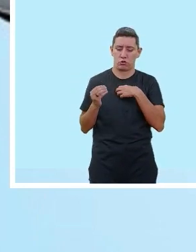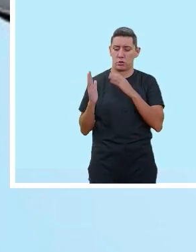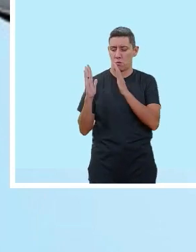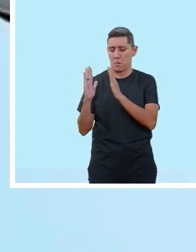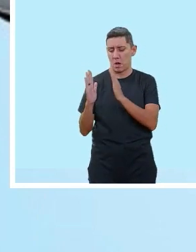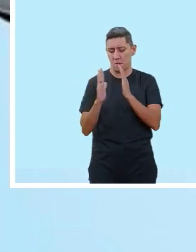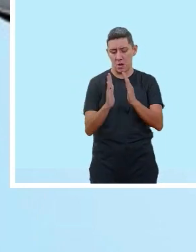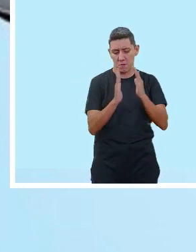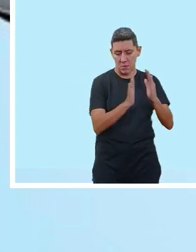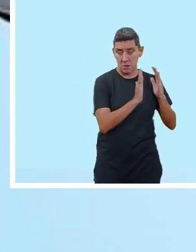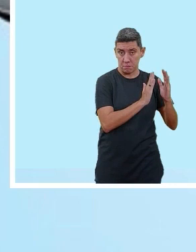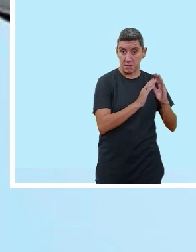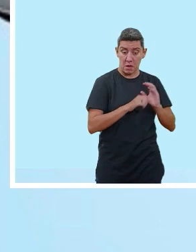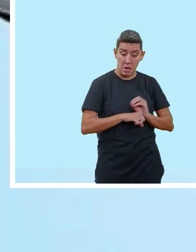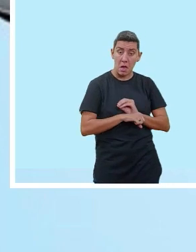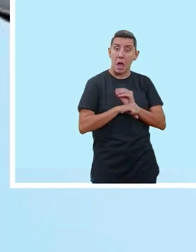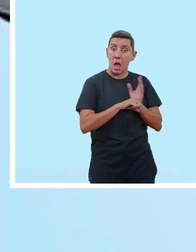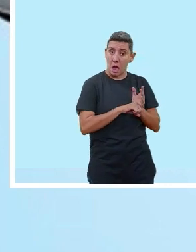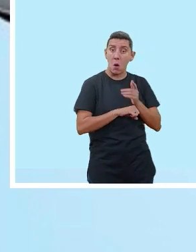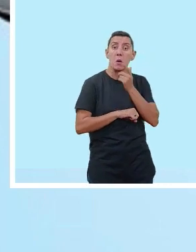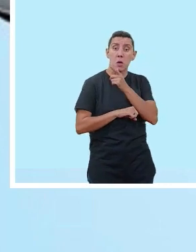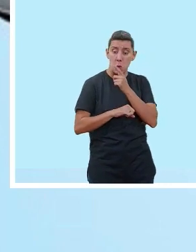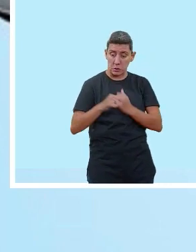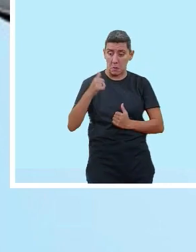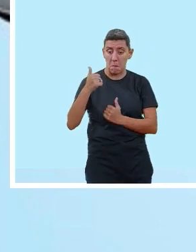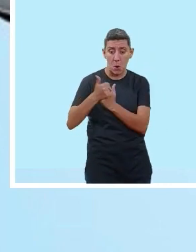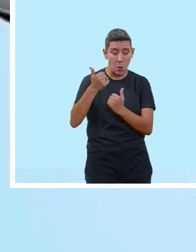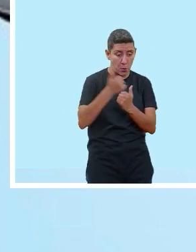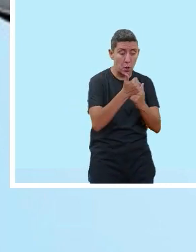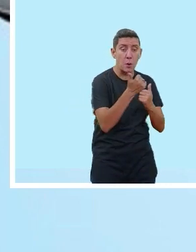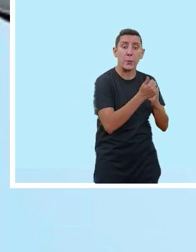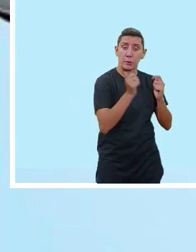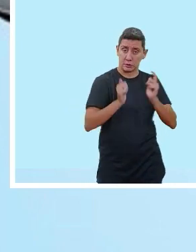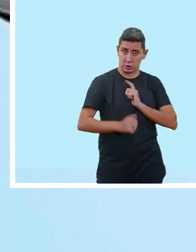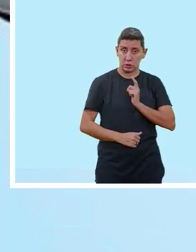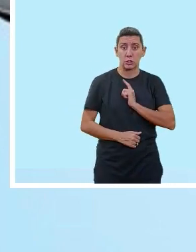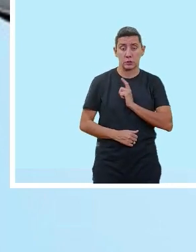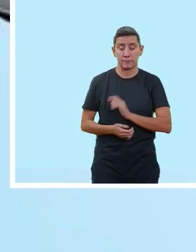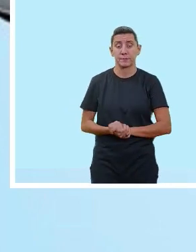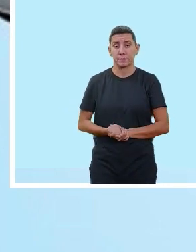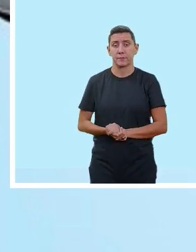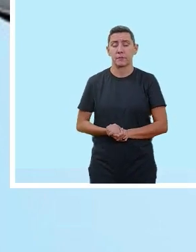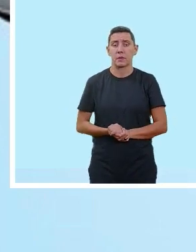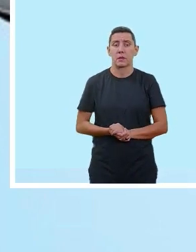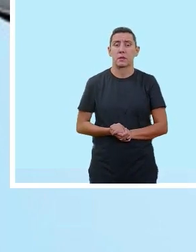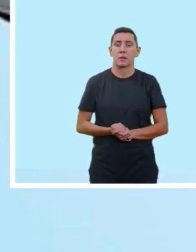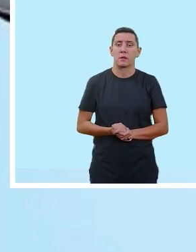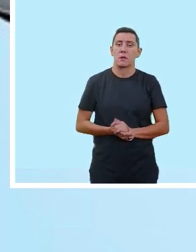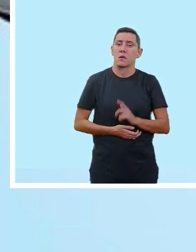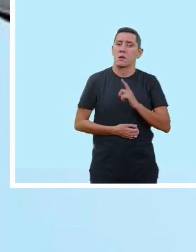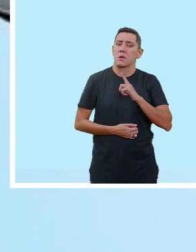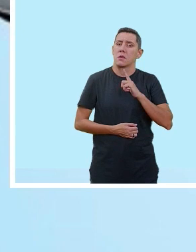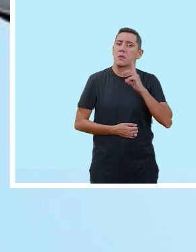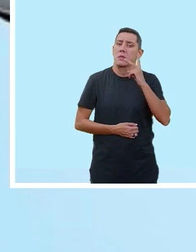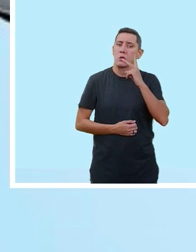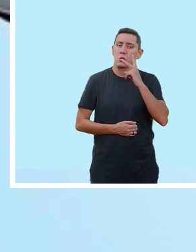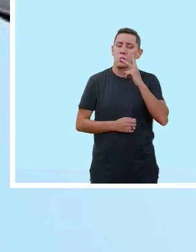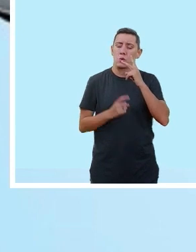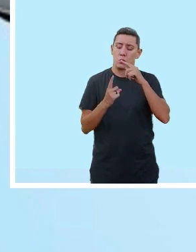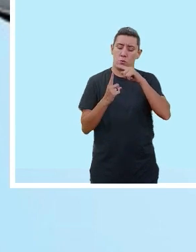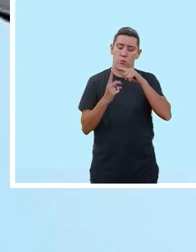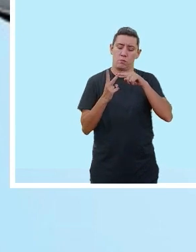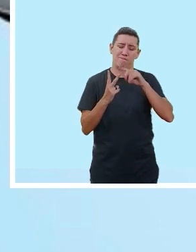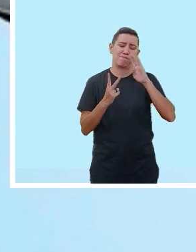tem trabalhado para ajudar nesse tópico, né? Nós temos 2 pontos principais que é